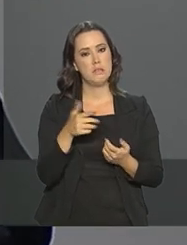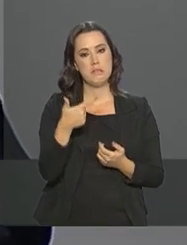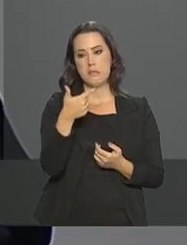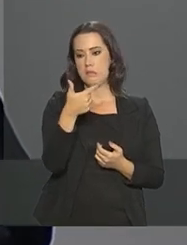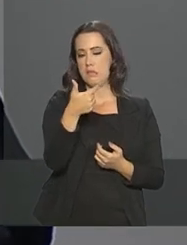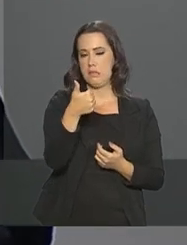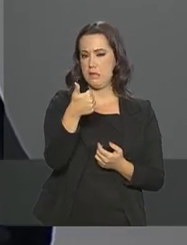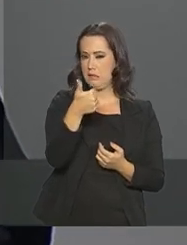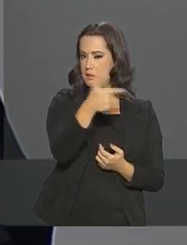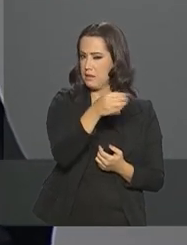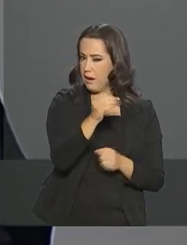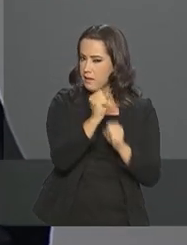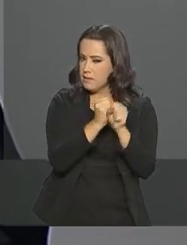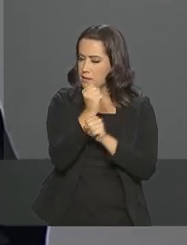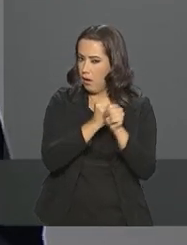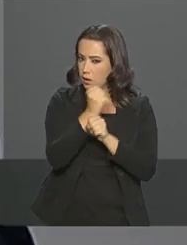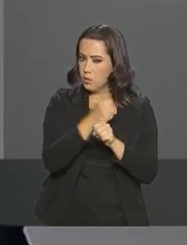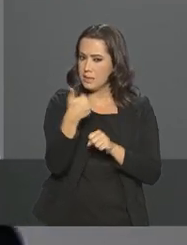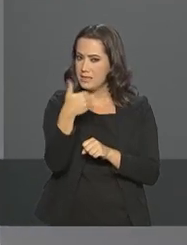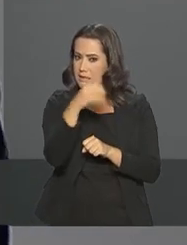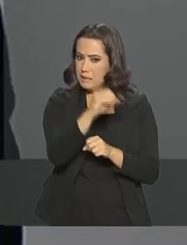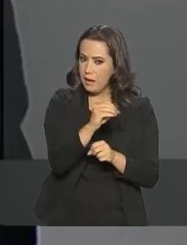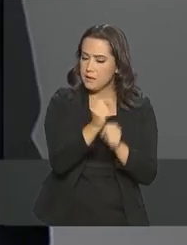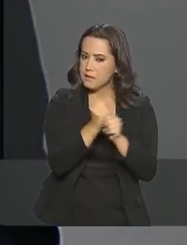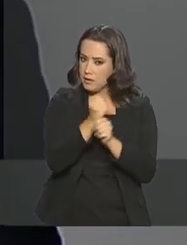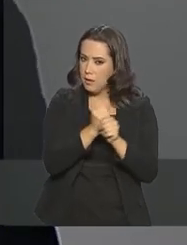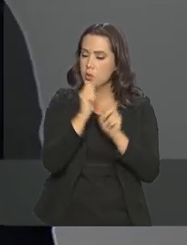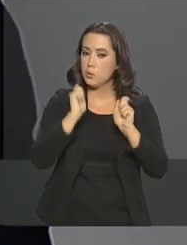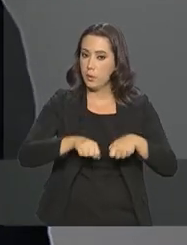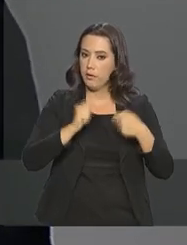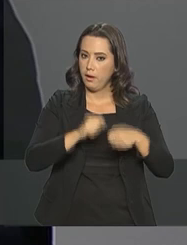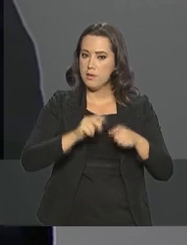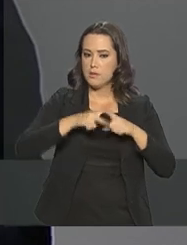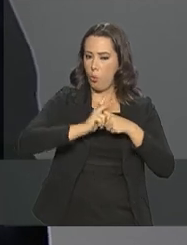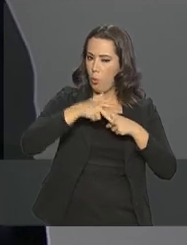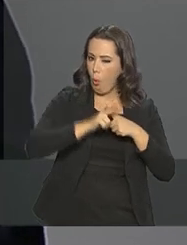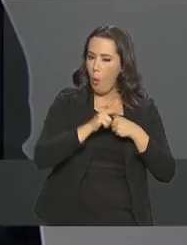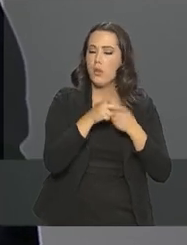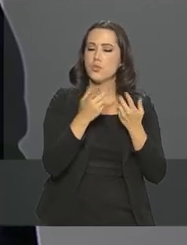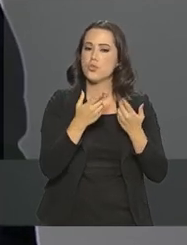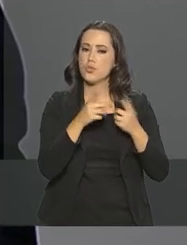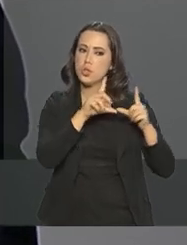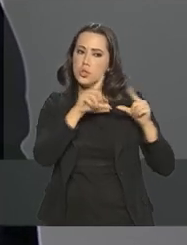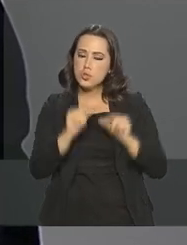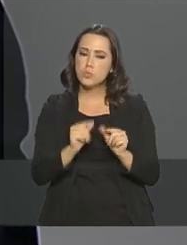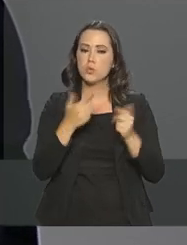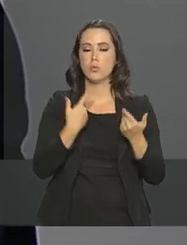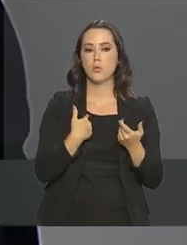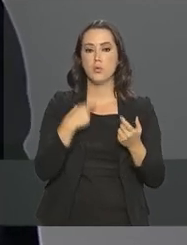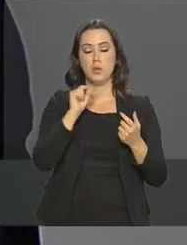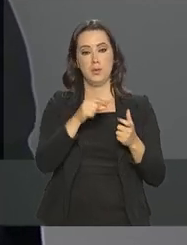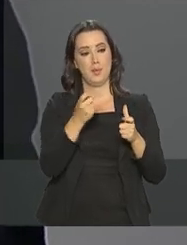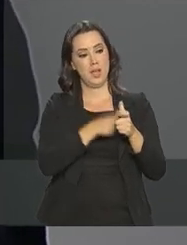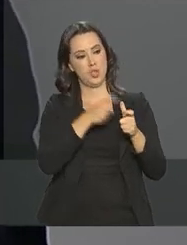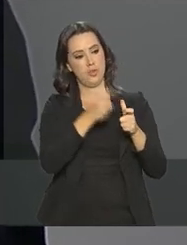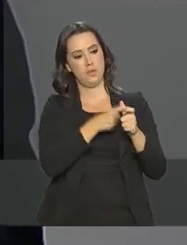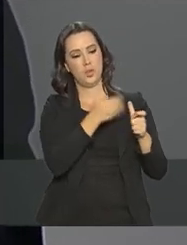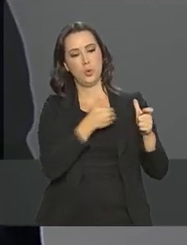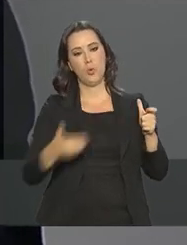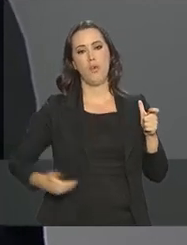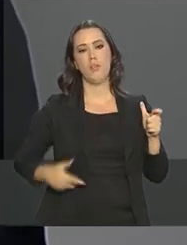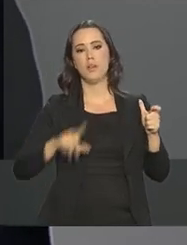ou seja na ideia de que talvez o teste público é comece a diminuir paulatinamente era